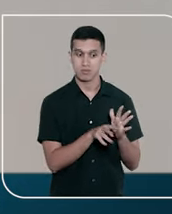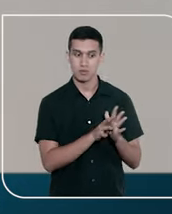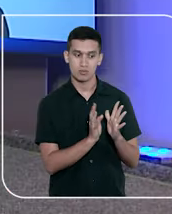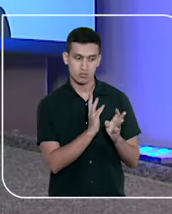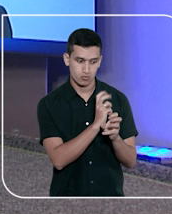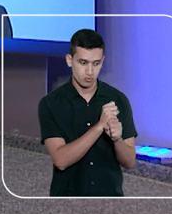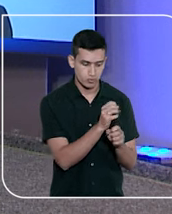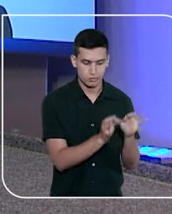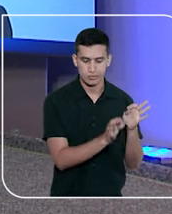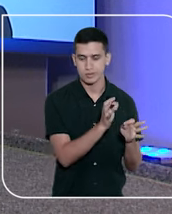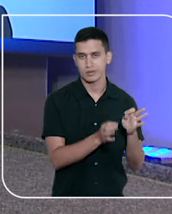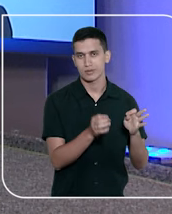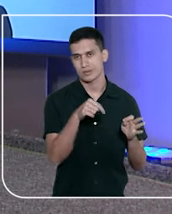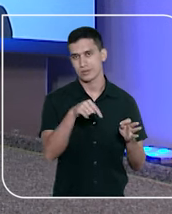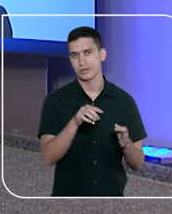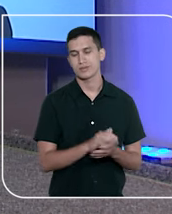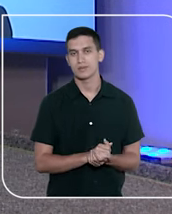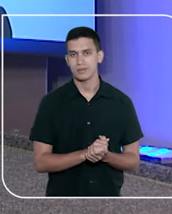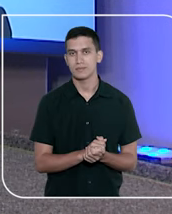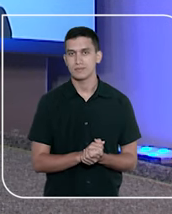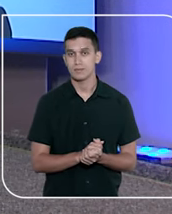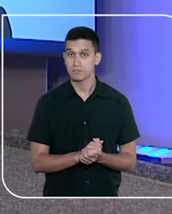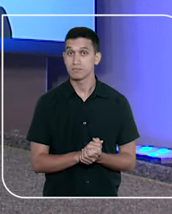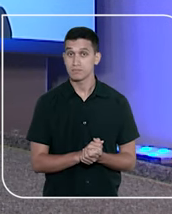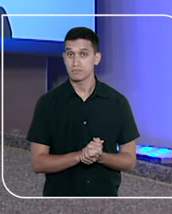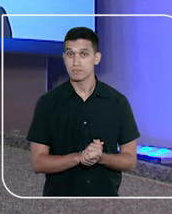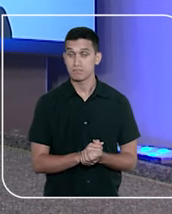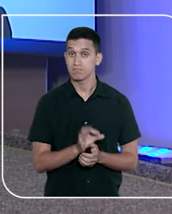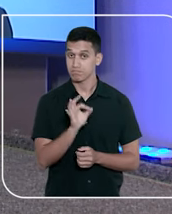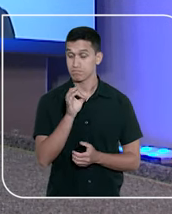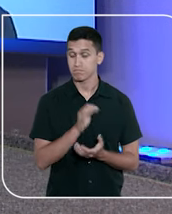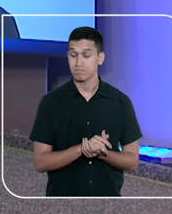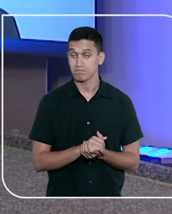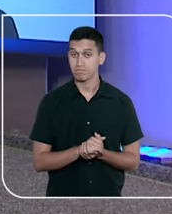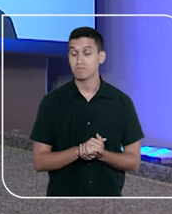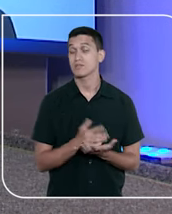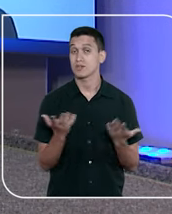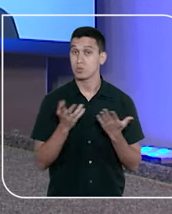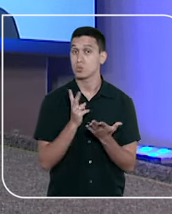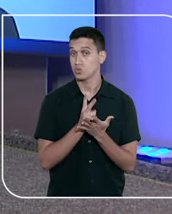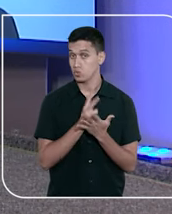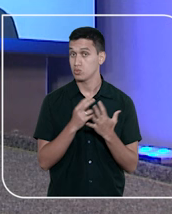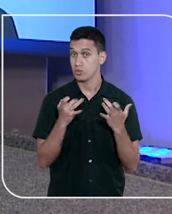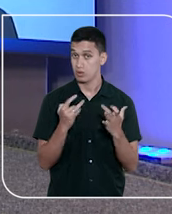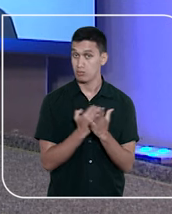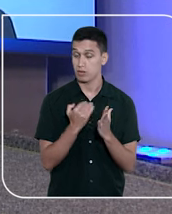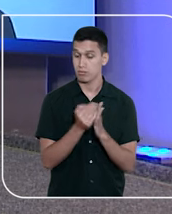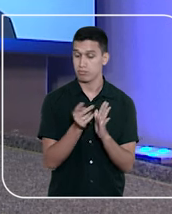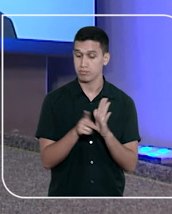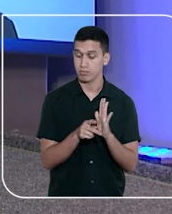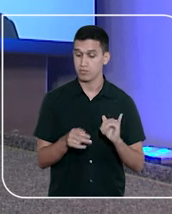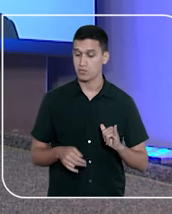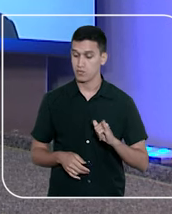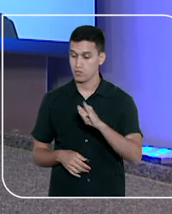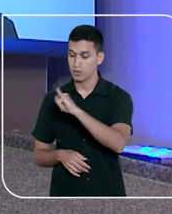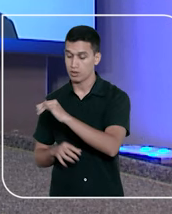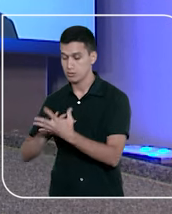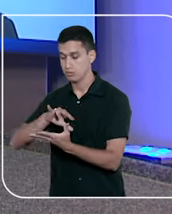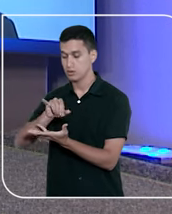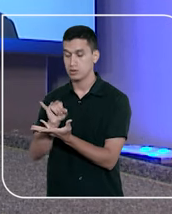Brasil. Uhum. Falando ainda, doutor Bruno, agora sobre viagens internacionais, a companhia aérea ela deve